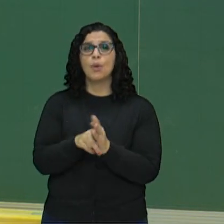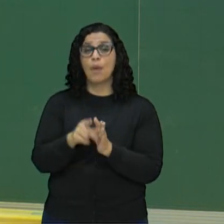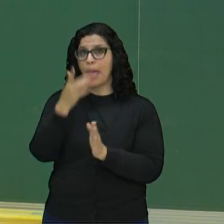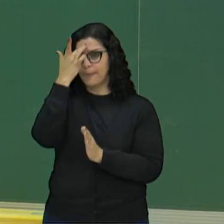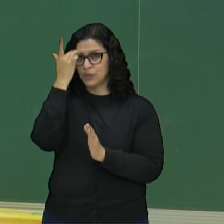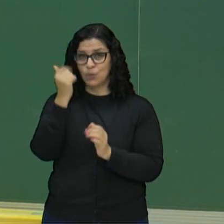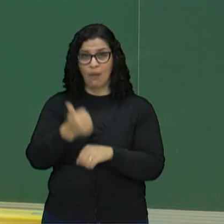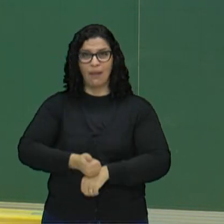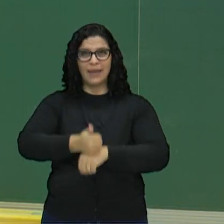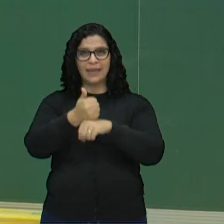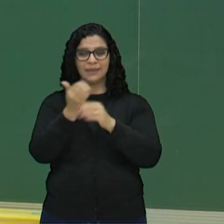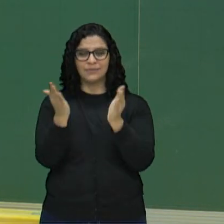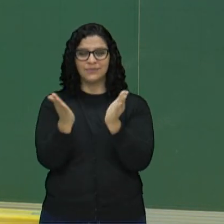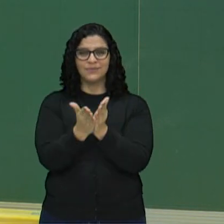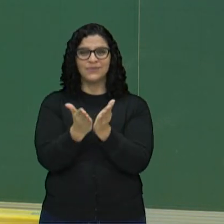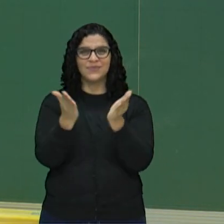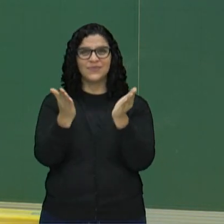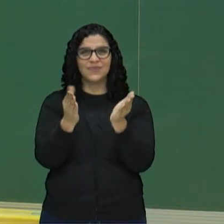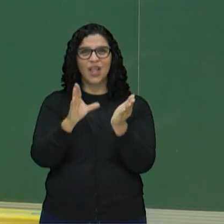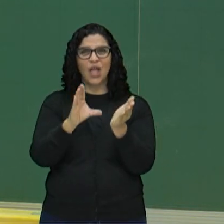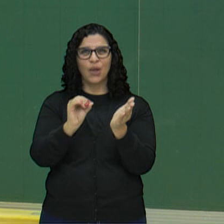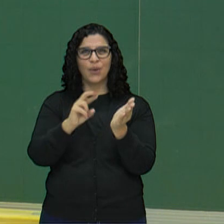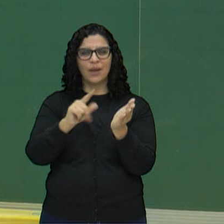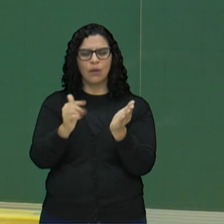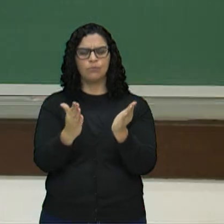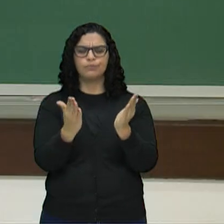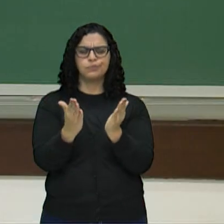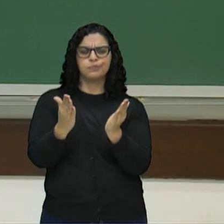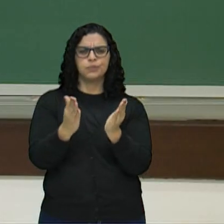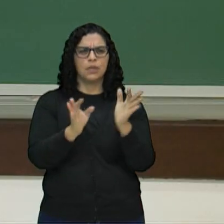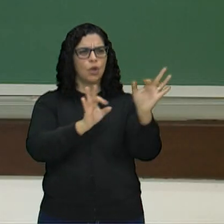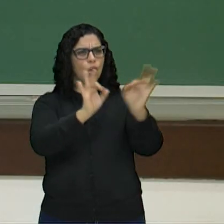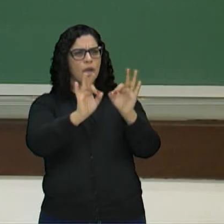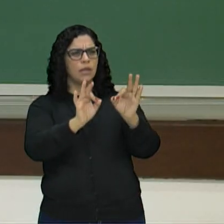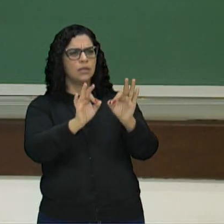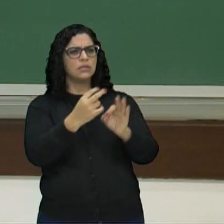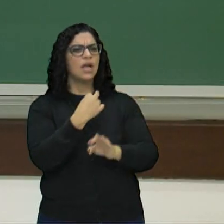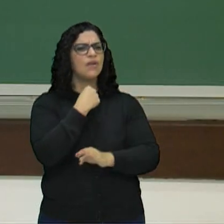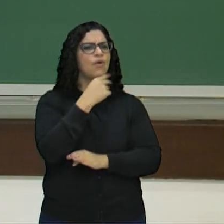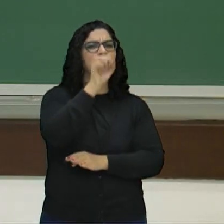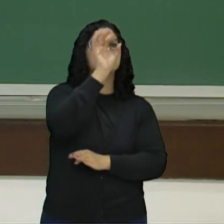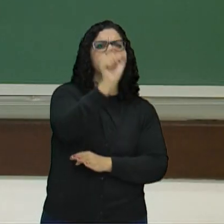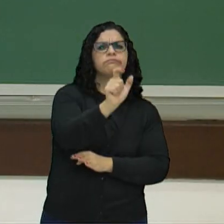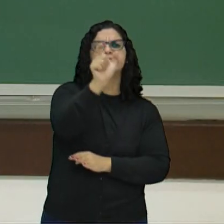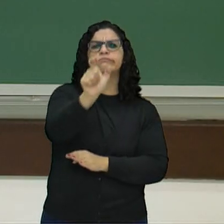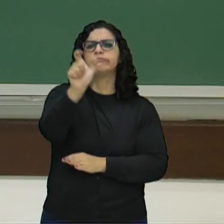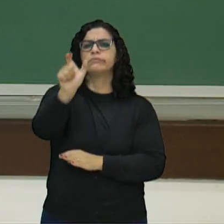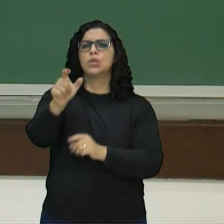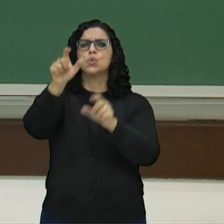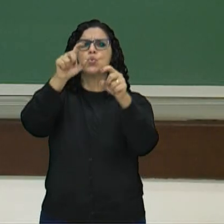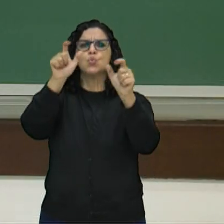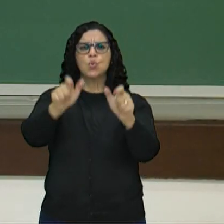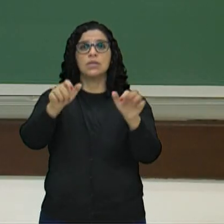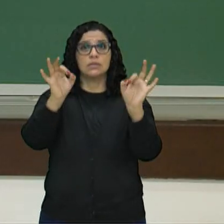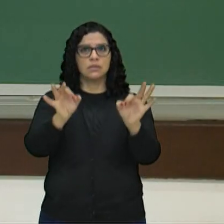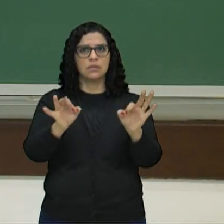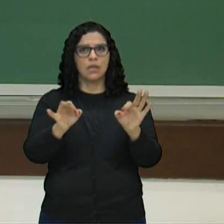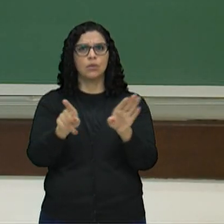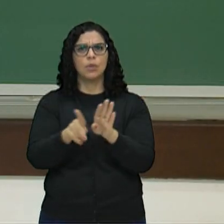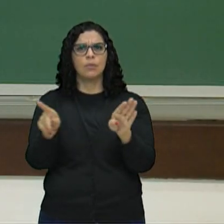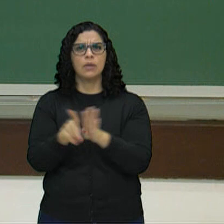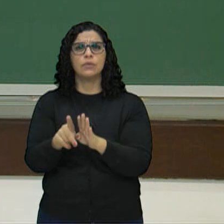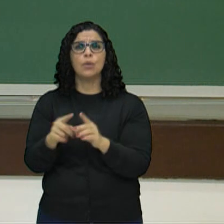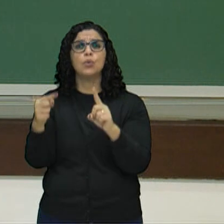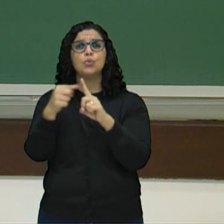coral. Vamos pensar assim? Ele não organiza as vozes? Cada voz no seu lugar, o soprano,